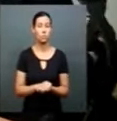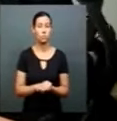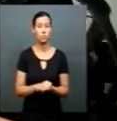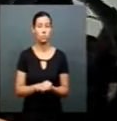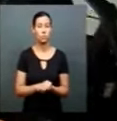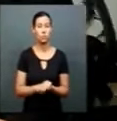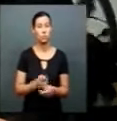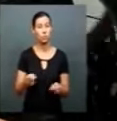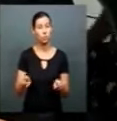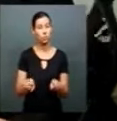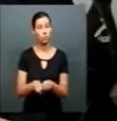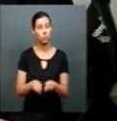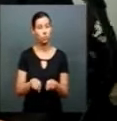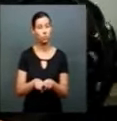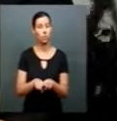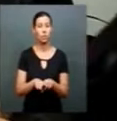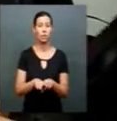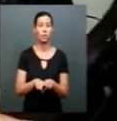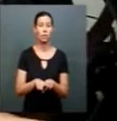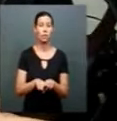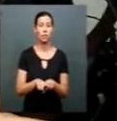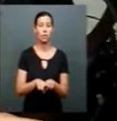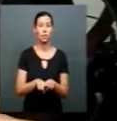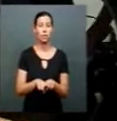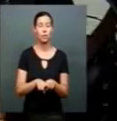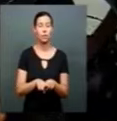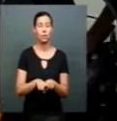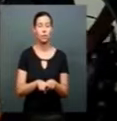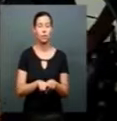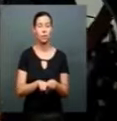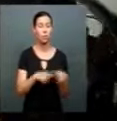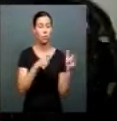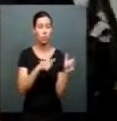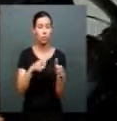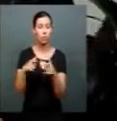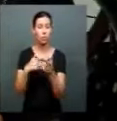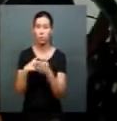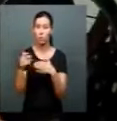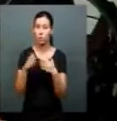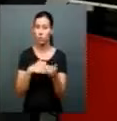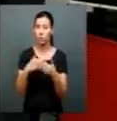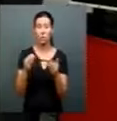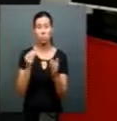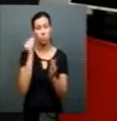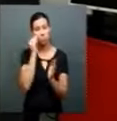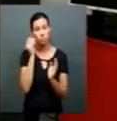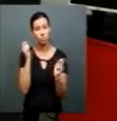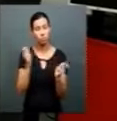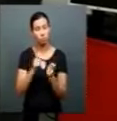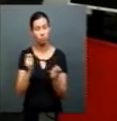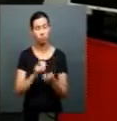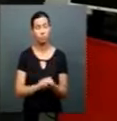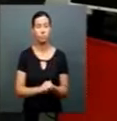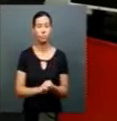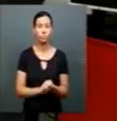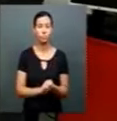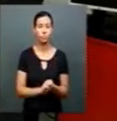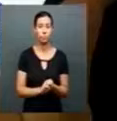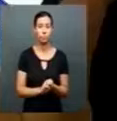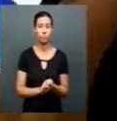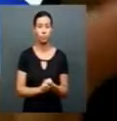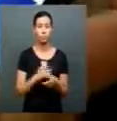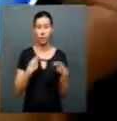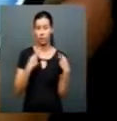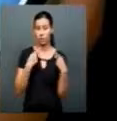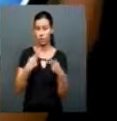além disso, eu também agrego toda uma portabilidade. Ele consegue levar onde ele quiser o apartamento decorado em várias versões. Além da visita virtual, a